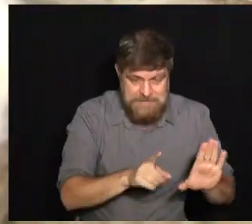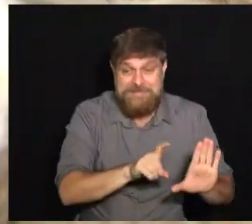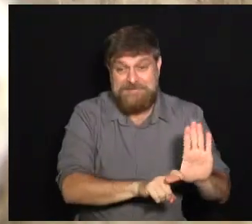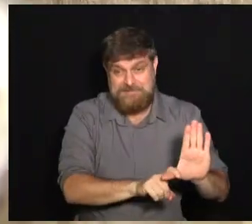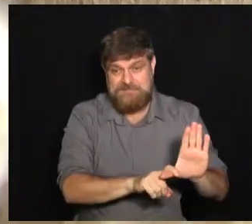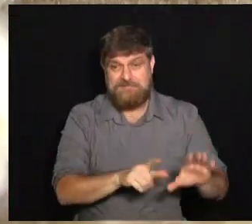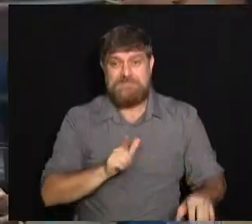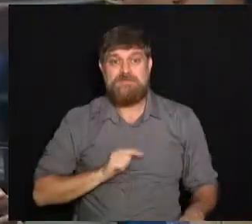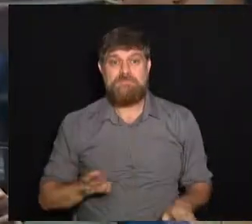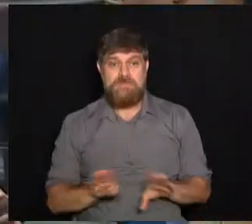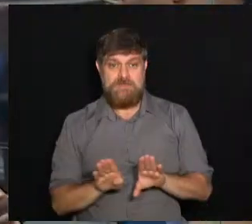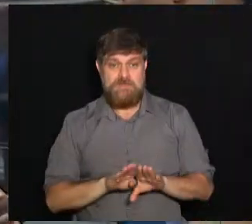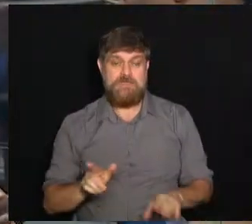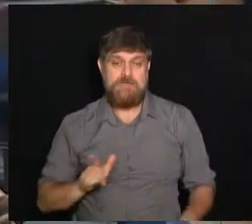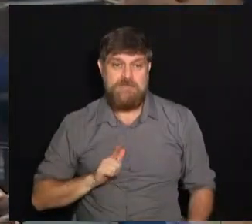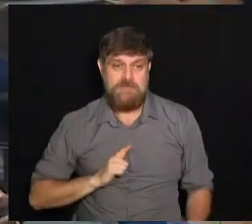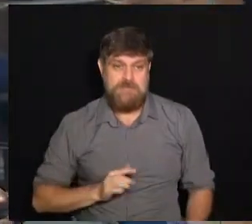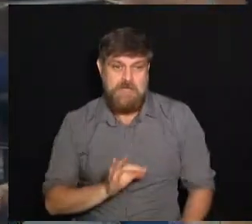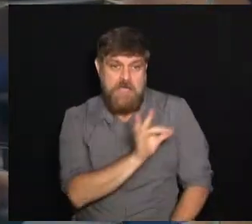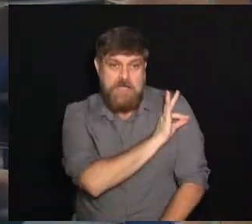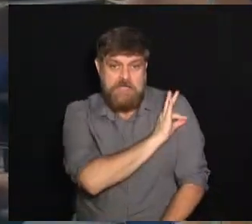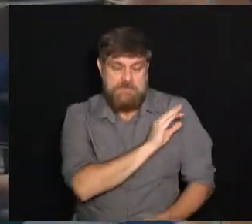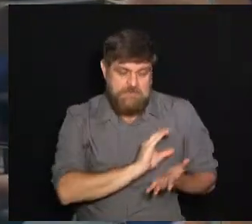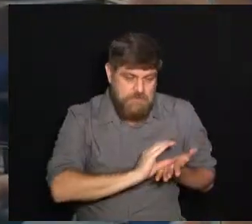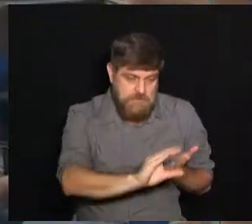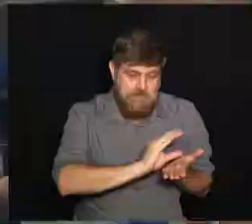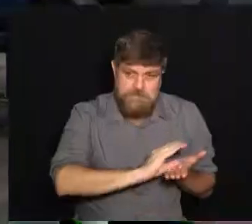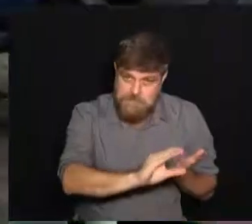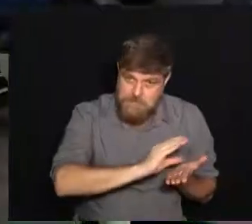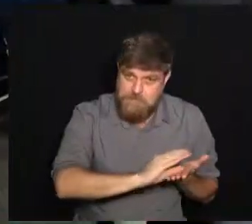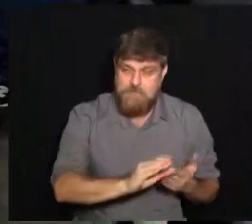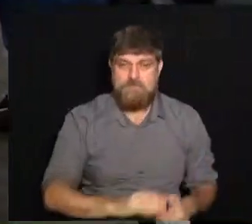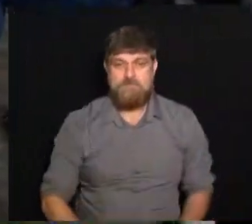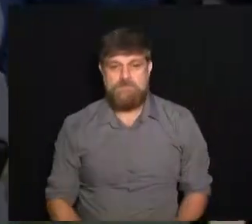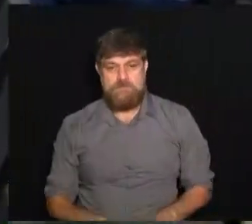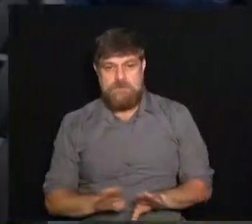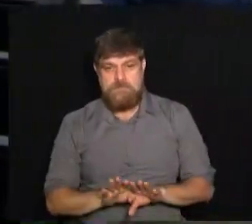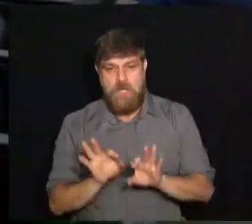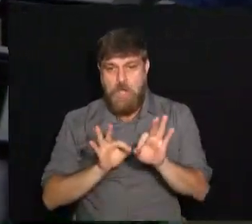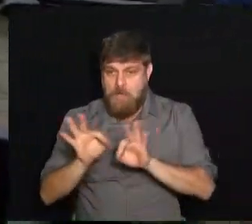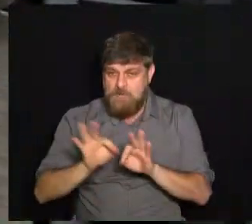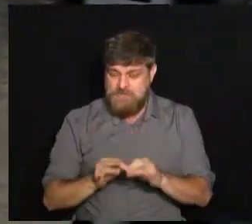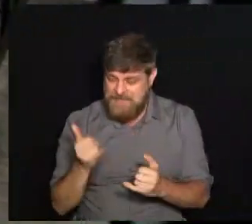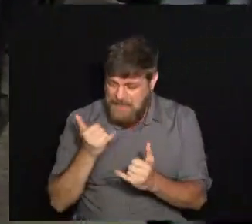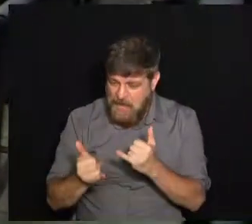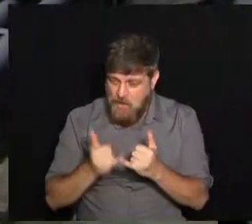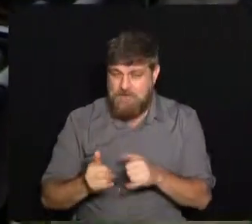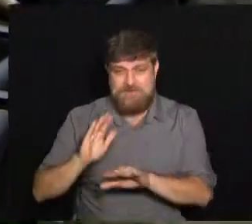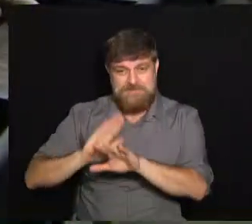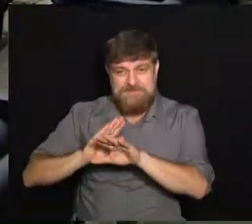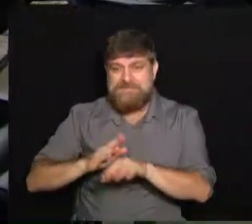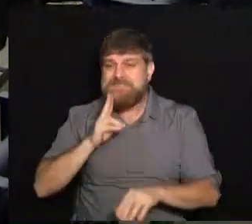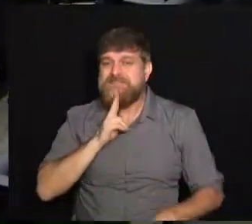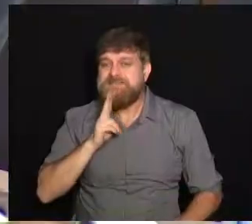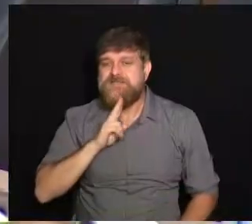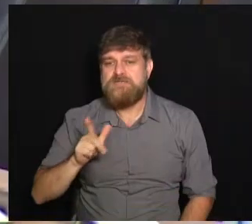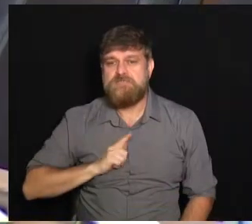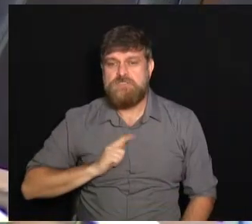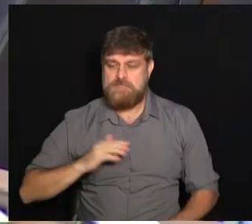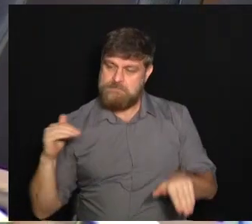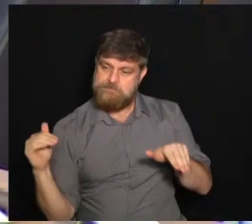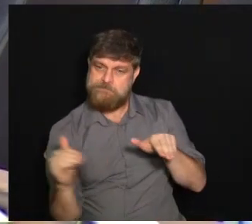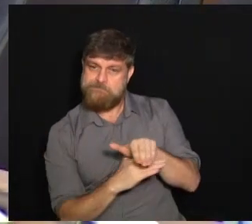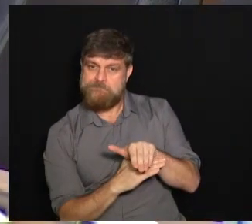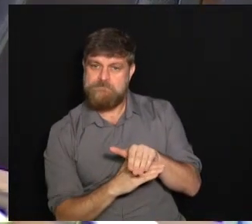química, financiadas ou cofinanciadas pelo município de Campinas. Um projeto similar a esse do próprio parlamentar tinha sido